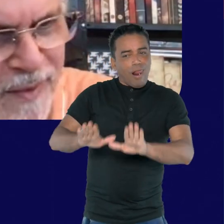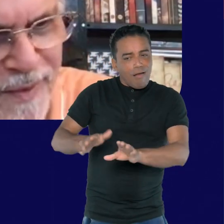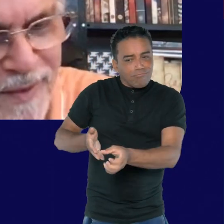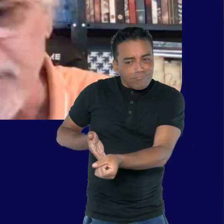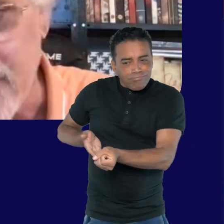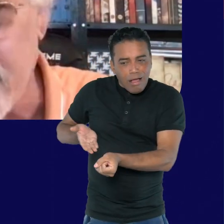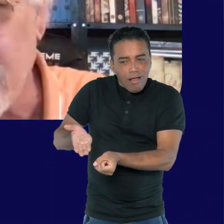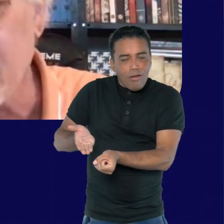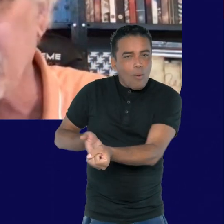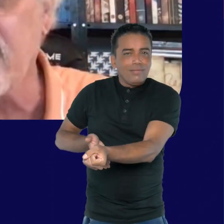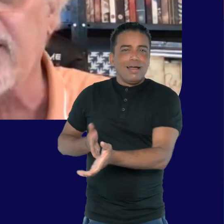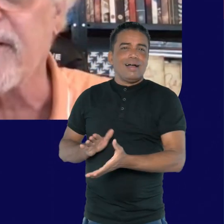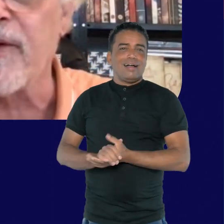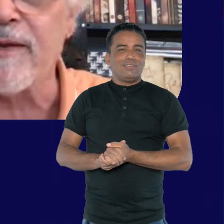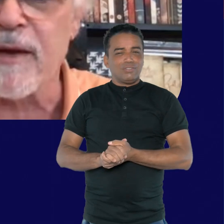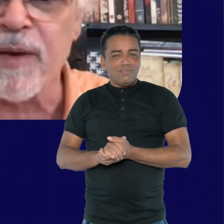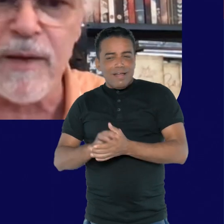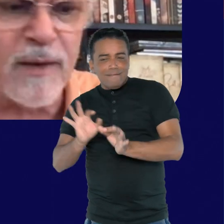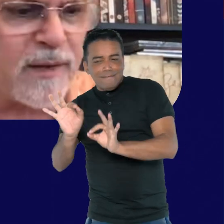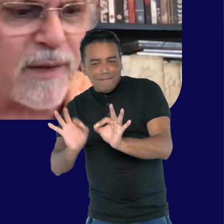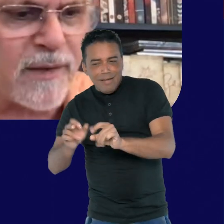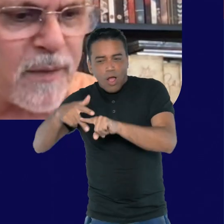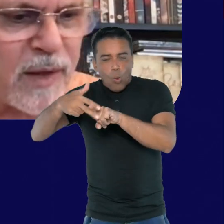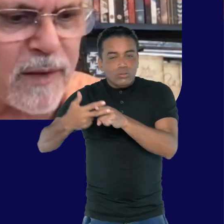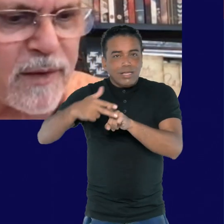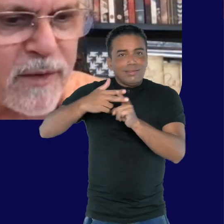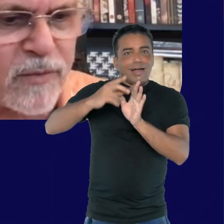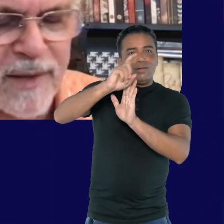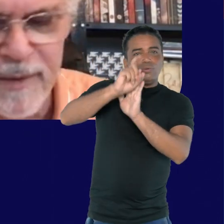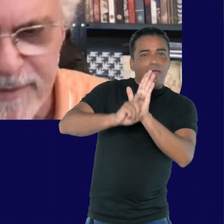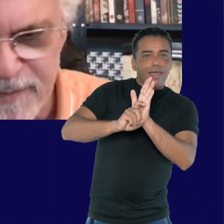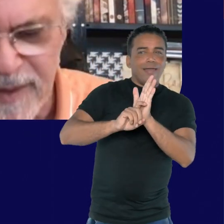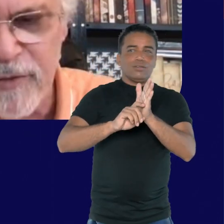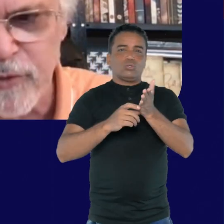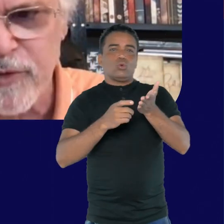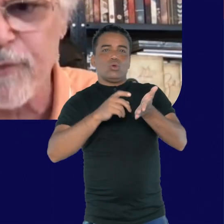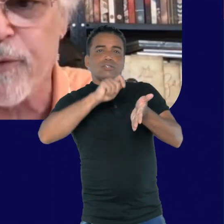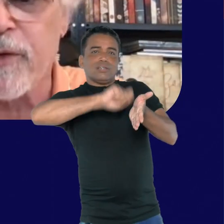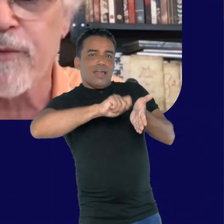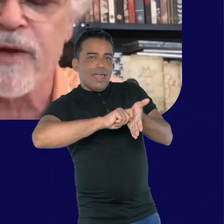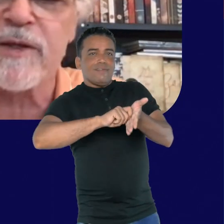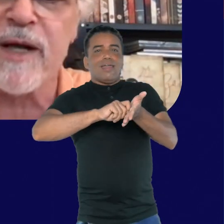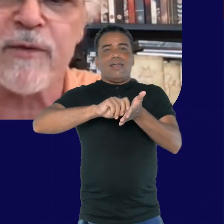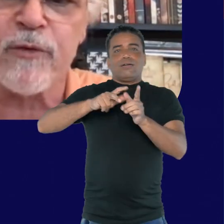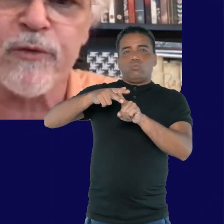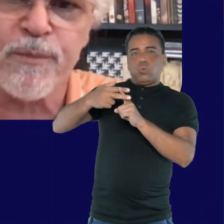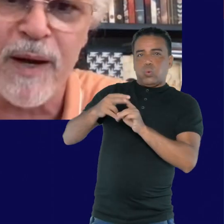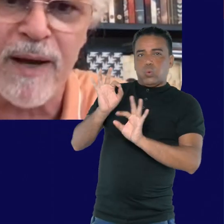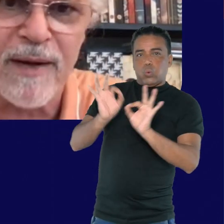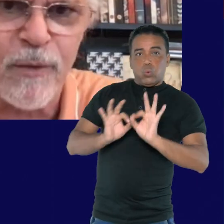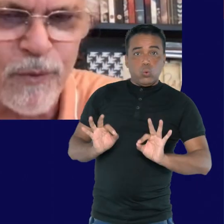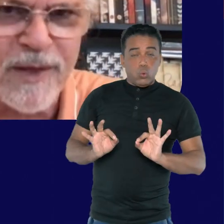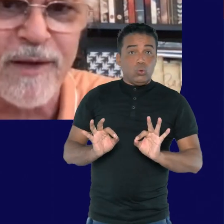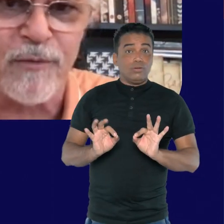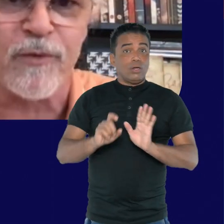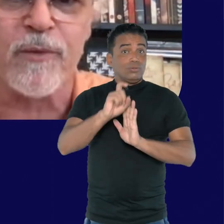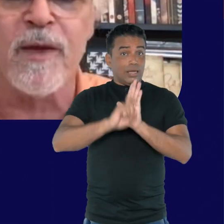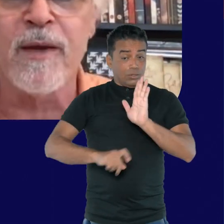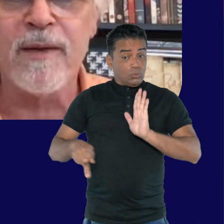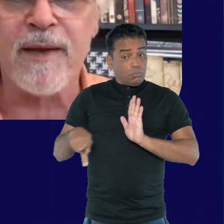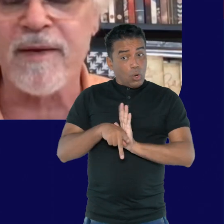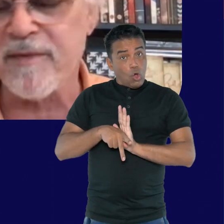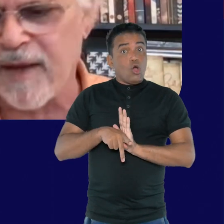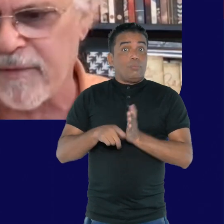vai lambendo a cria, vai trabalhando e retrabalhando. Então, tem textos que foram fechados para o